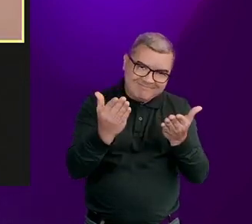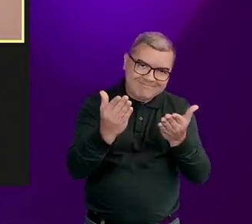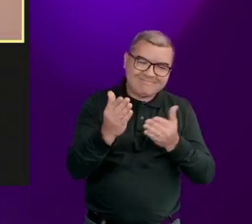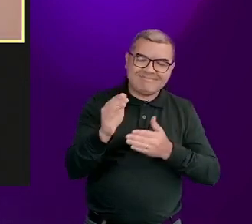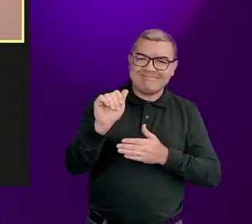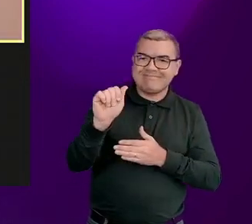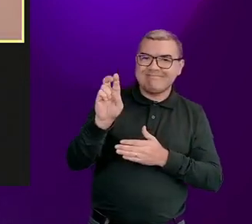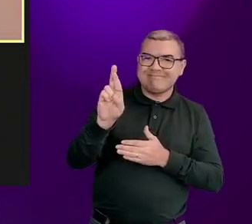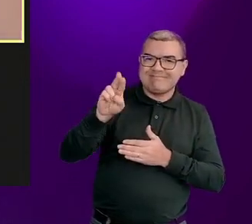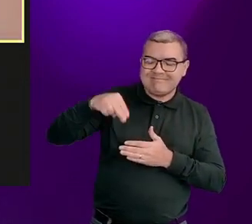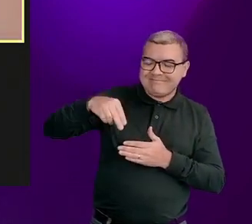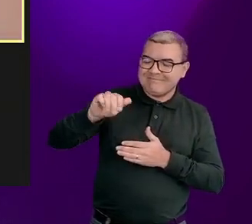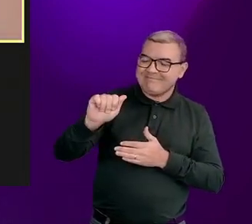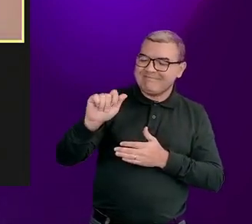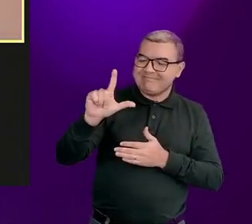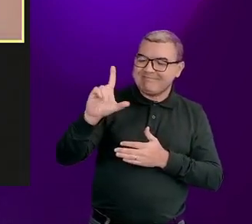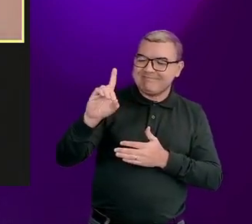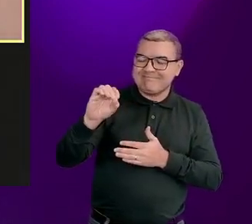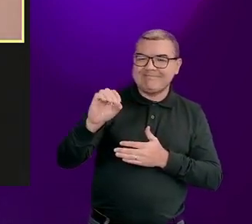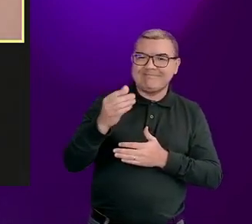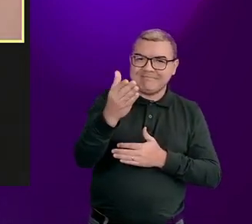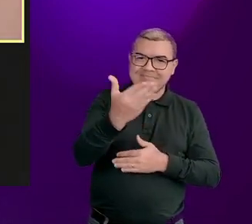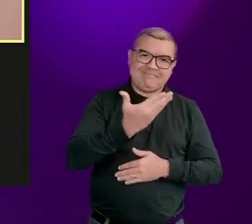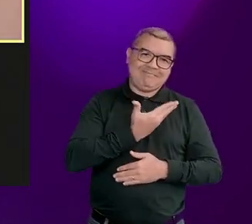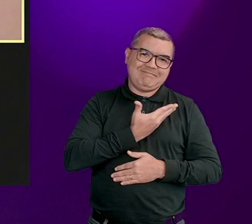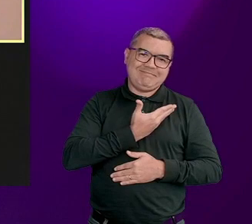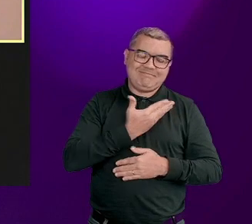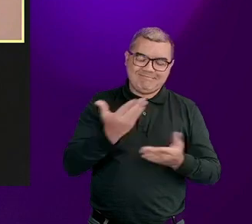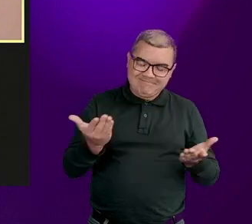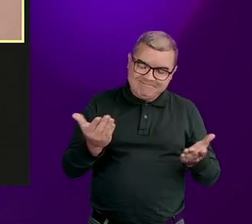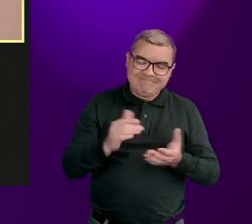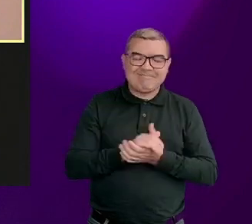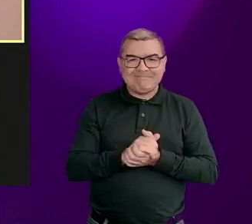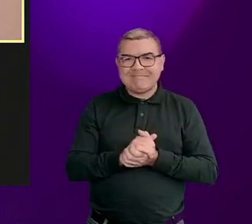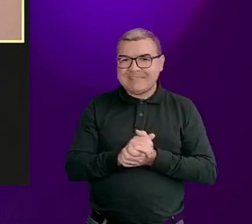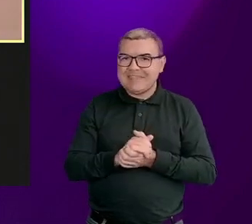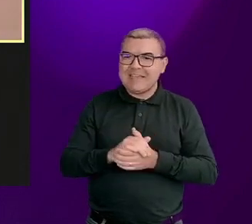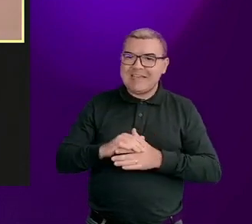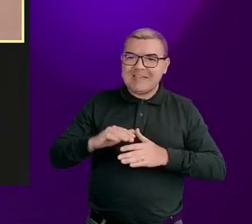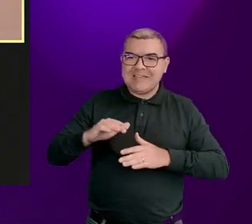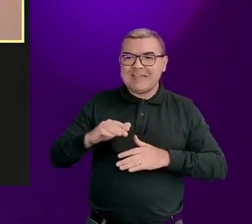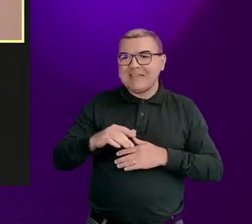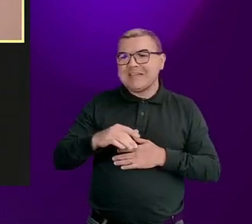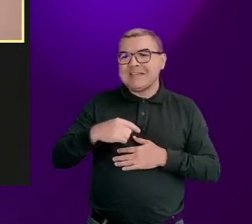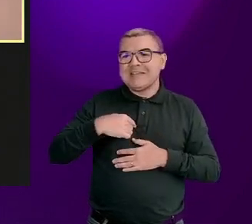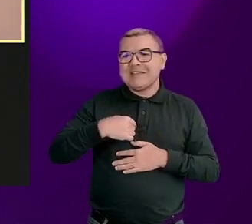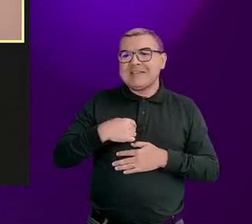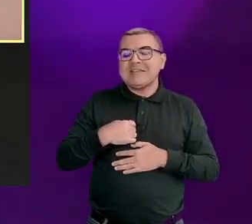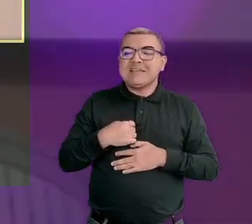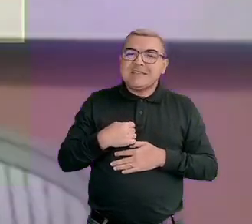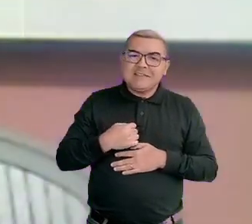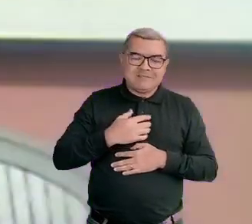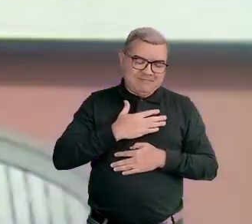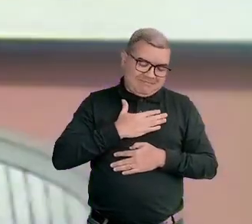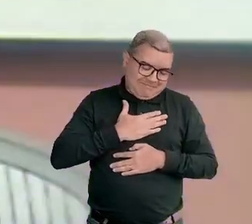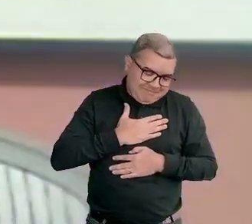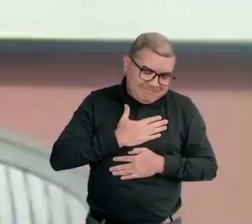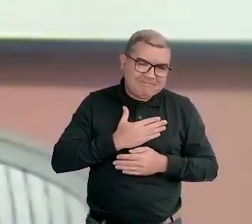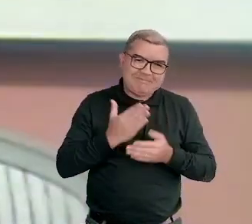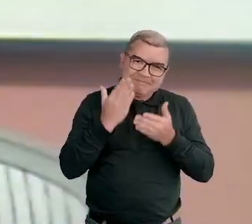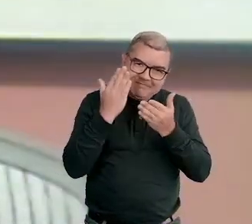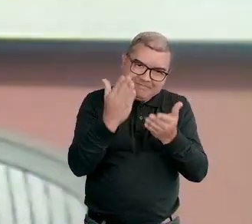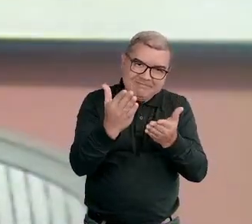Arnaldo é um amigo, então, portanto, dono de todos os vieses possíveis e conflitos de interesse que o afeto faz,